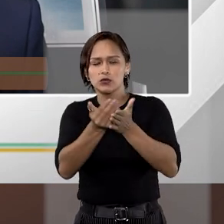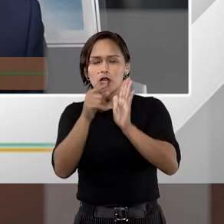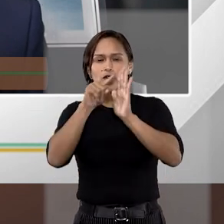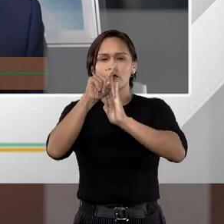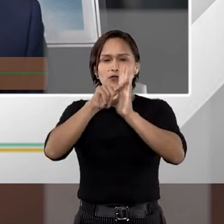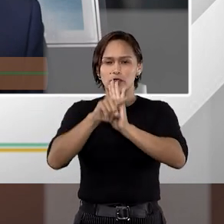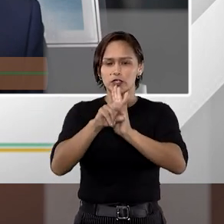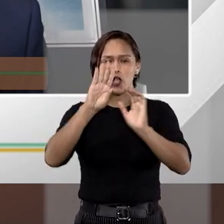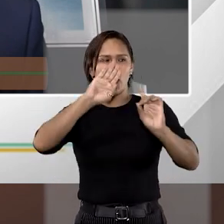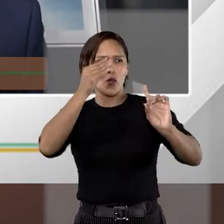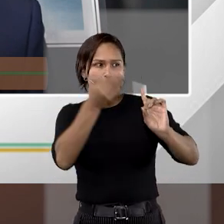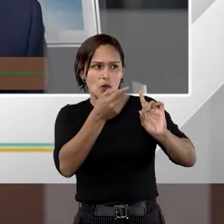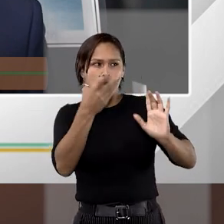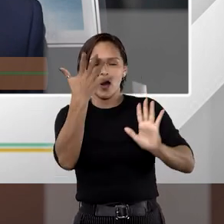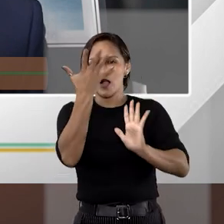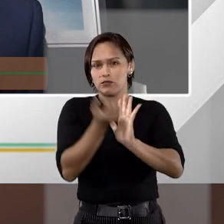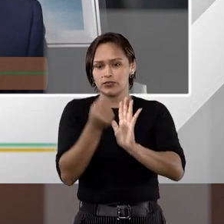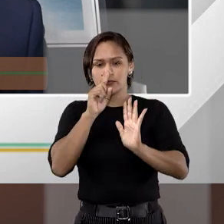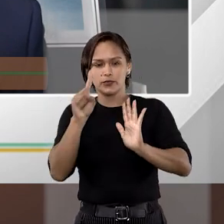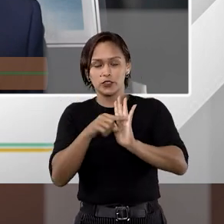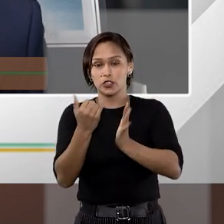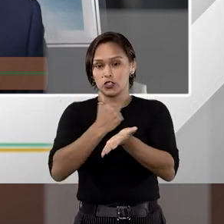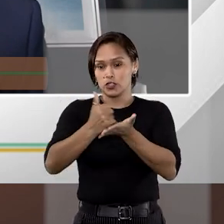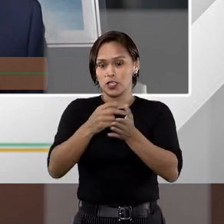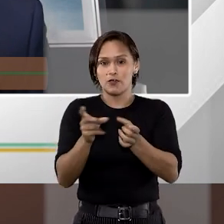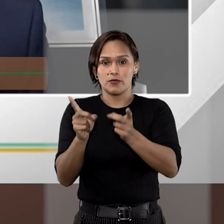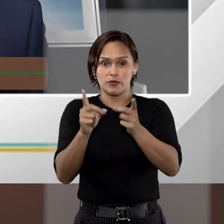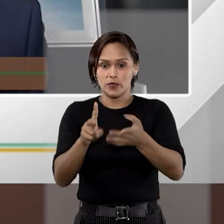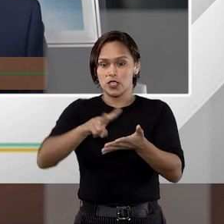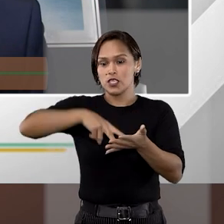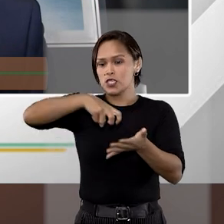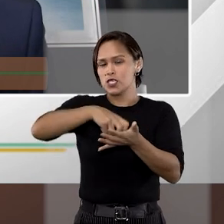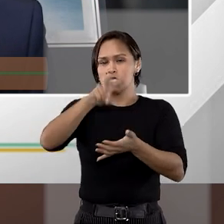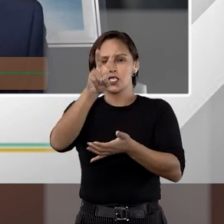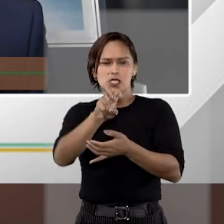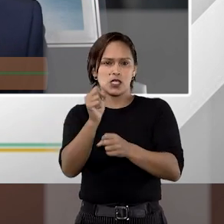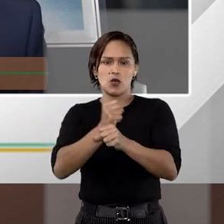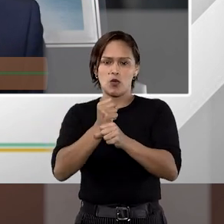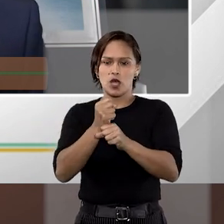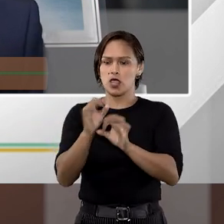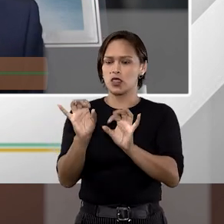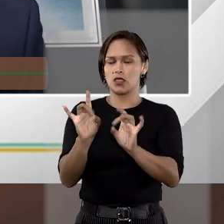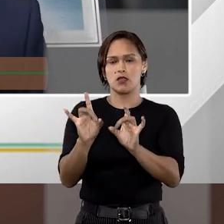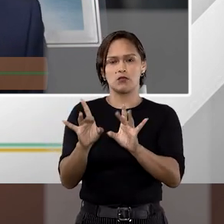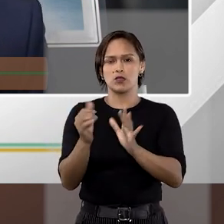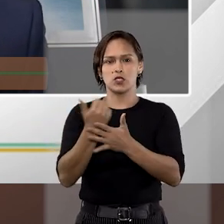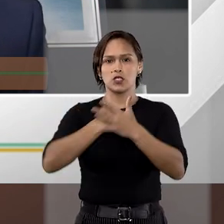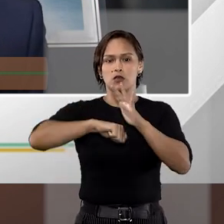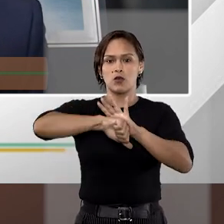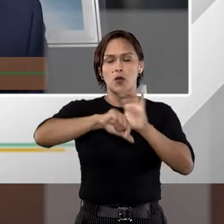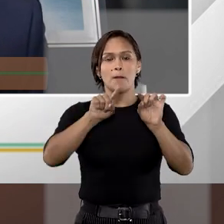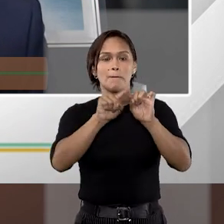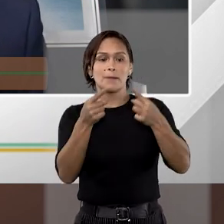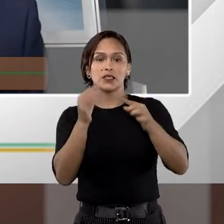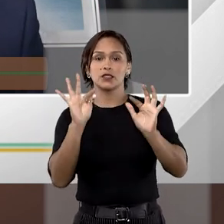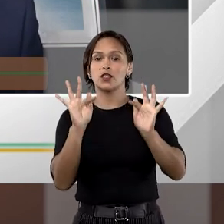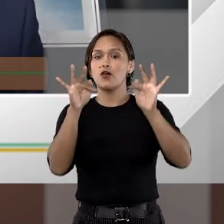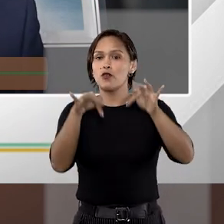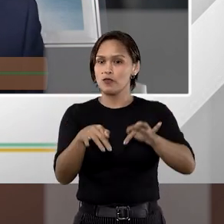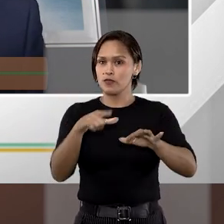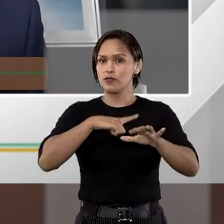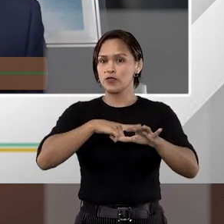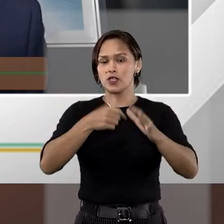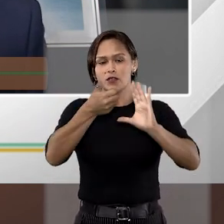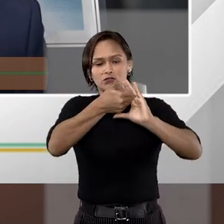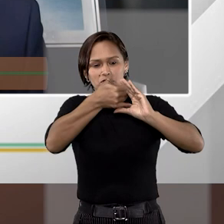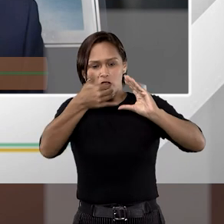começou a ser investigado o réu denunciado pelo crime de tráfico de drogas a pena dele cinco anos não cabe Juizado Especial porém se no